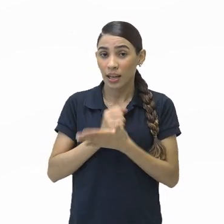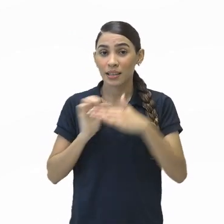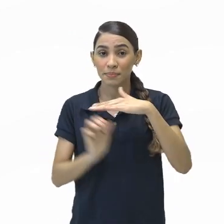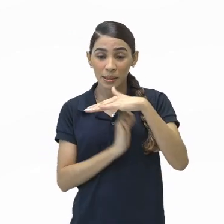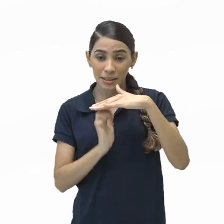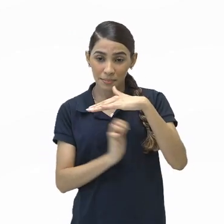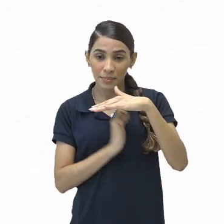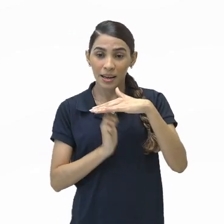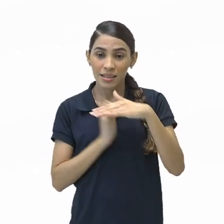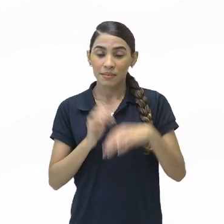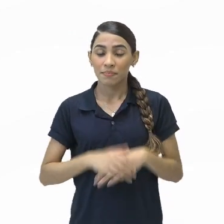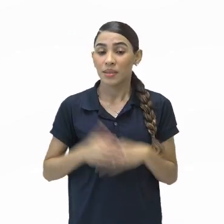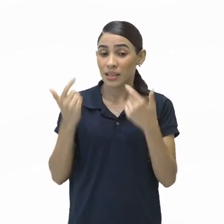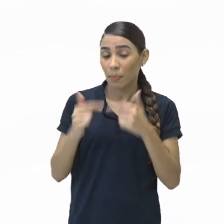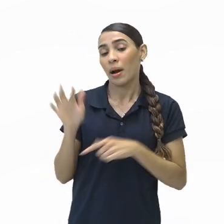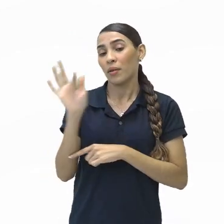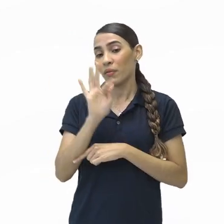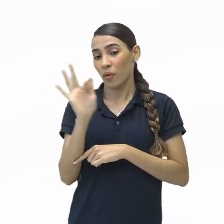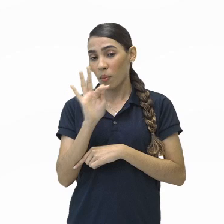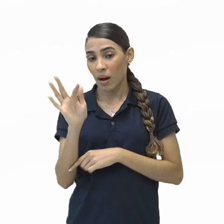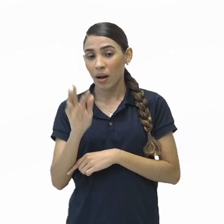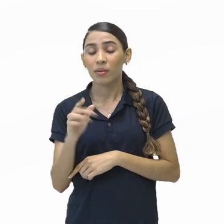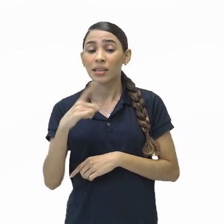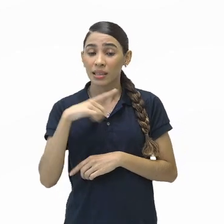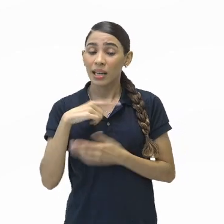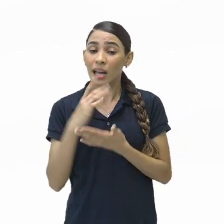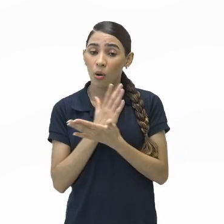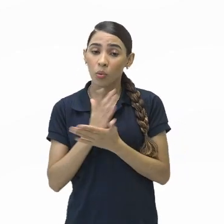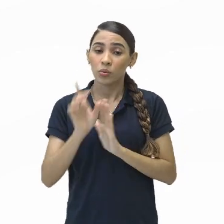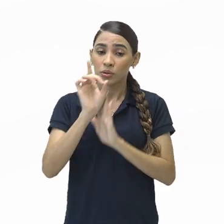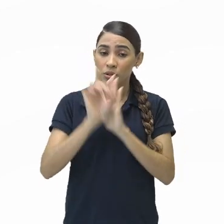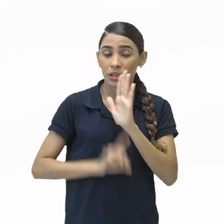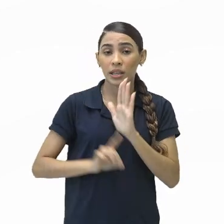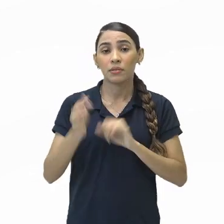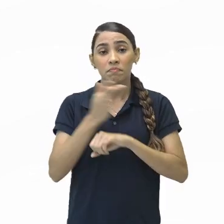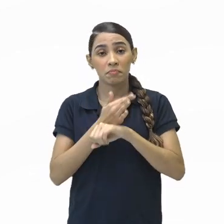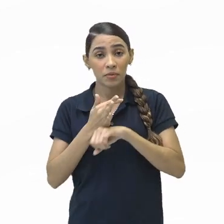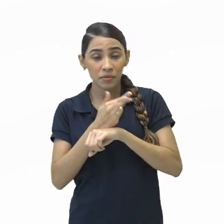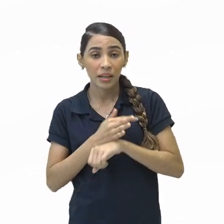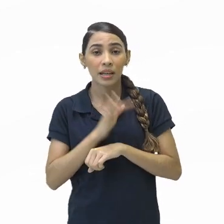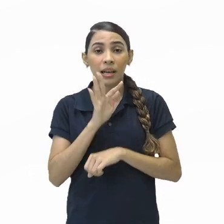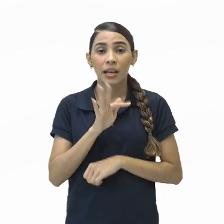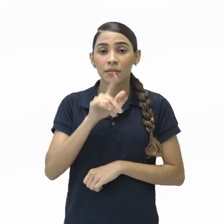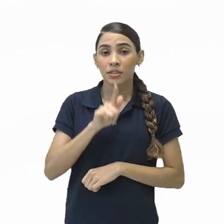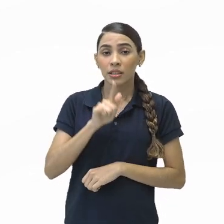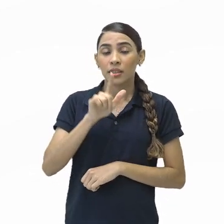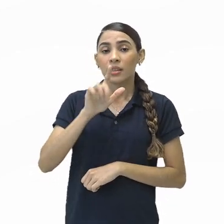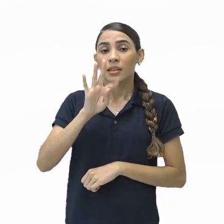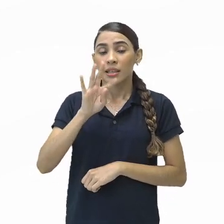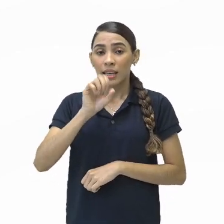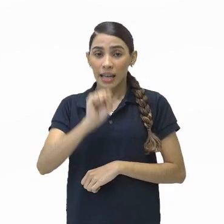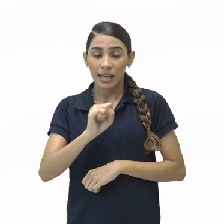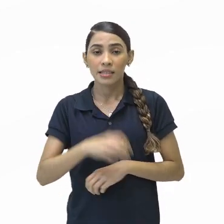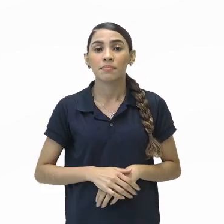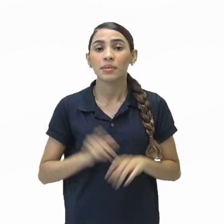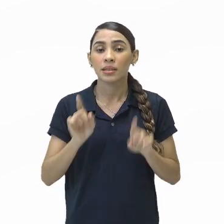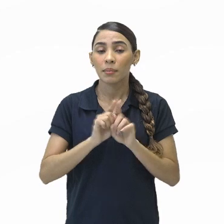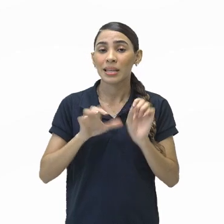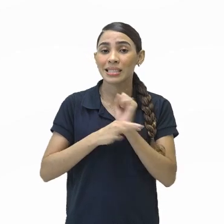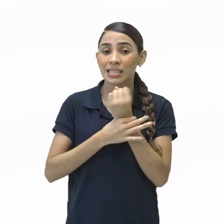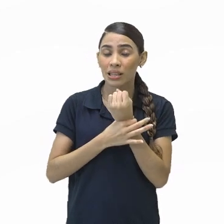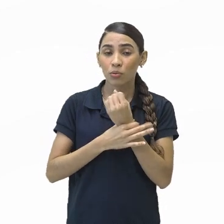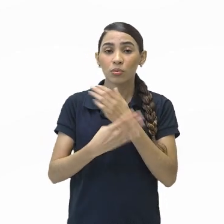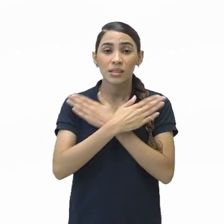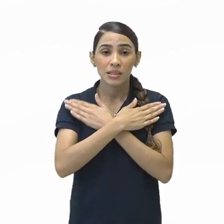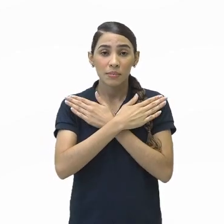uma empresa, trabalho formal e possuem alguns direitos. Férias, FGTS, que é o Fundo de Garantia,